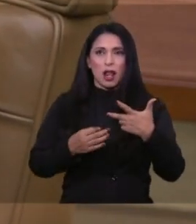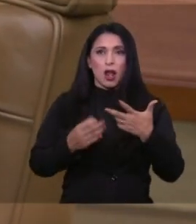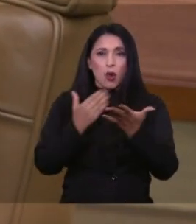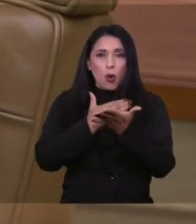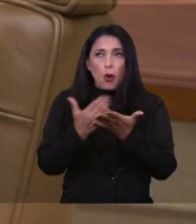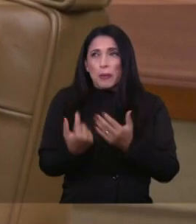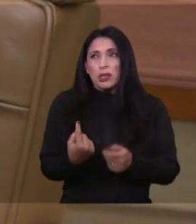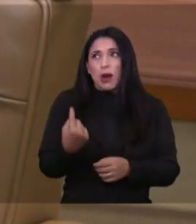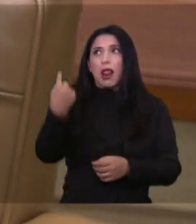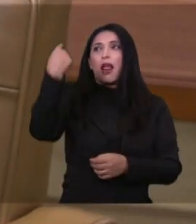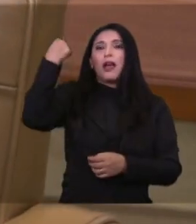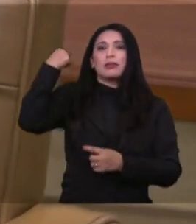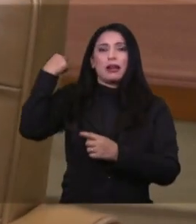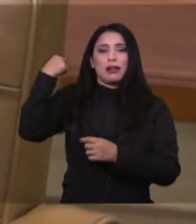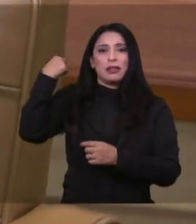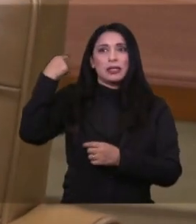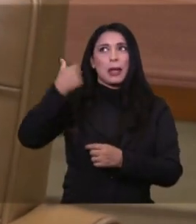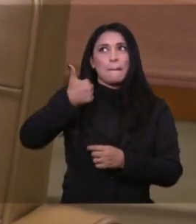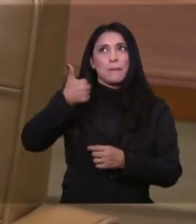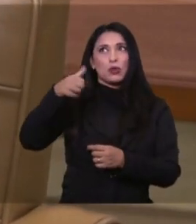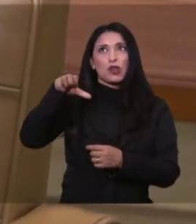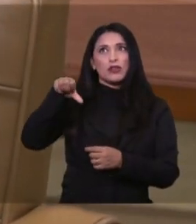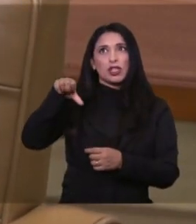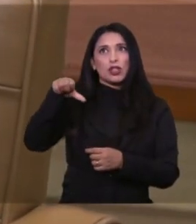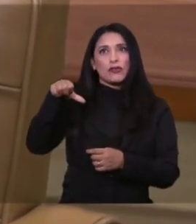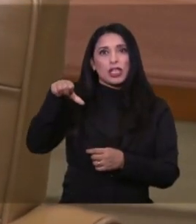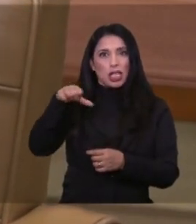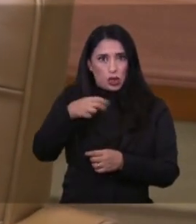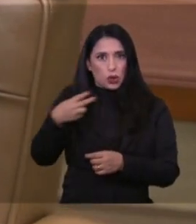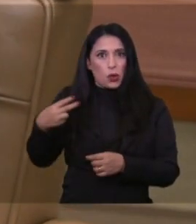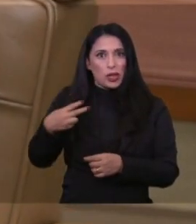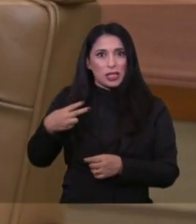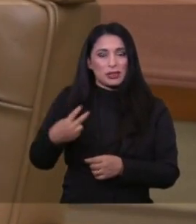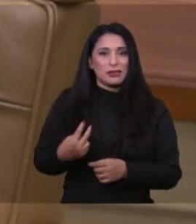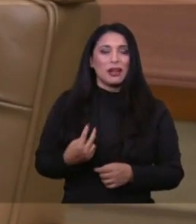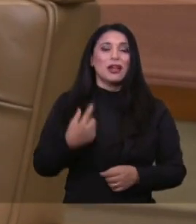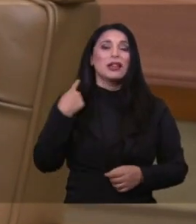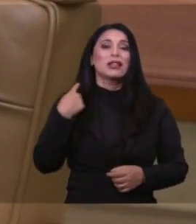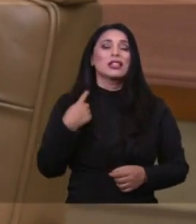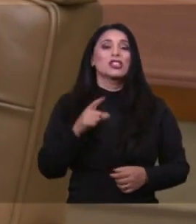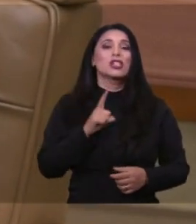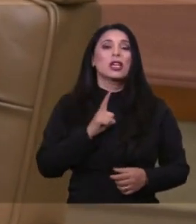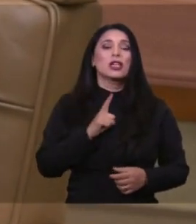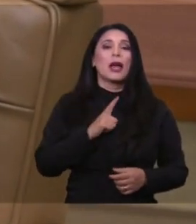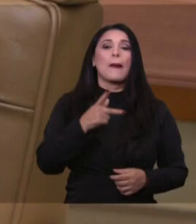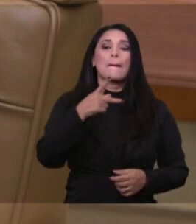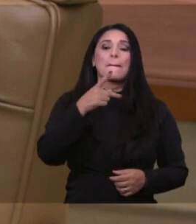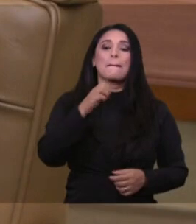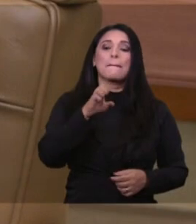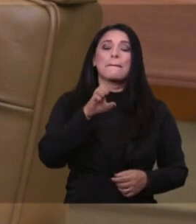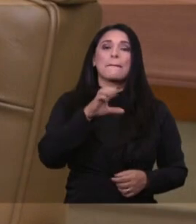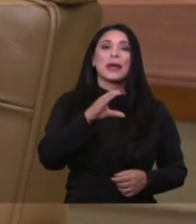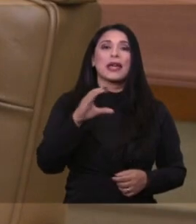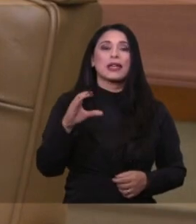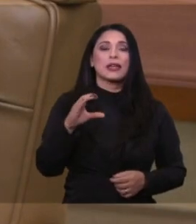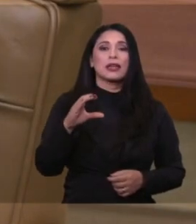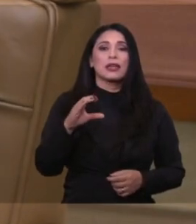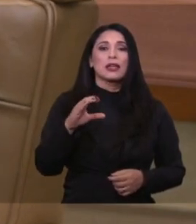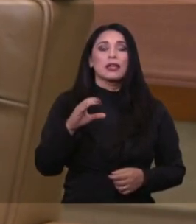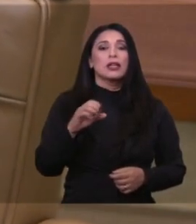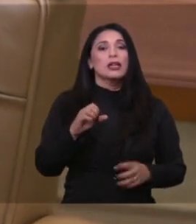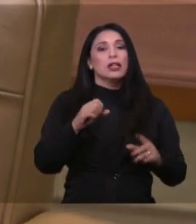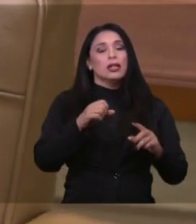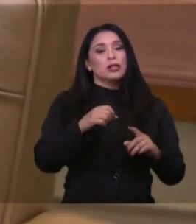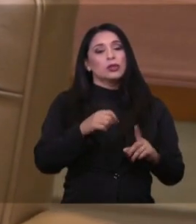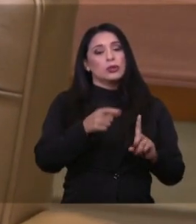atrás, em 1992, com base na PEC do